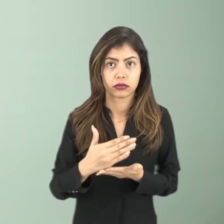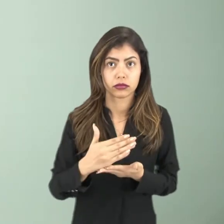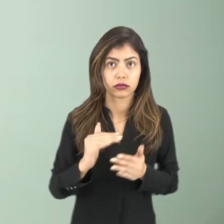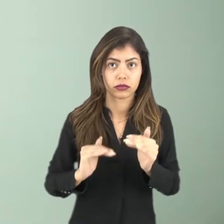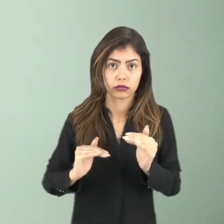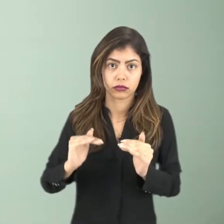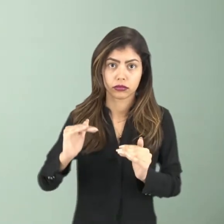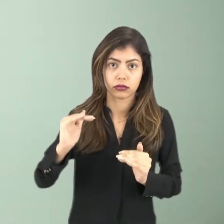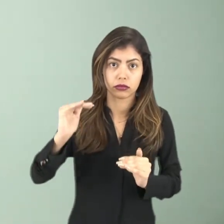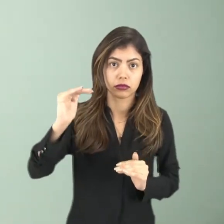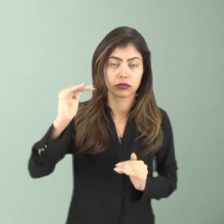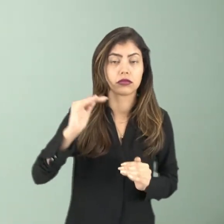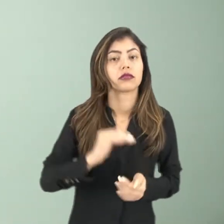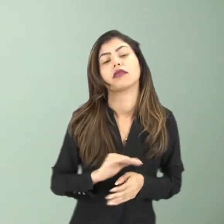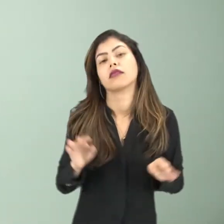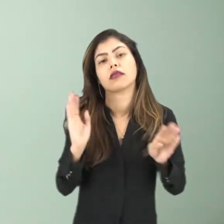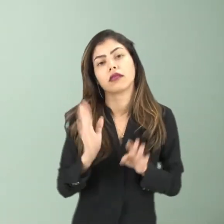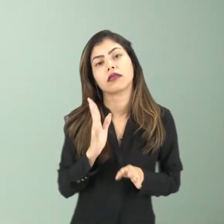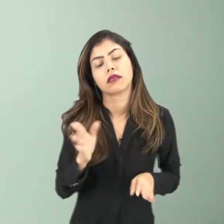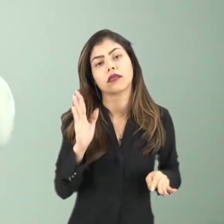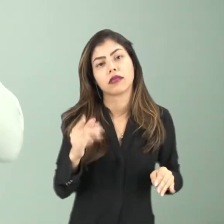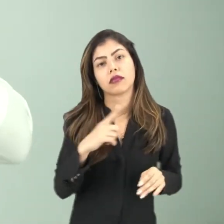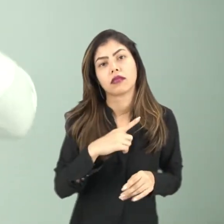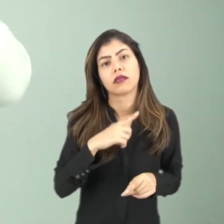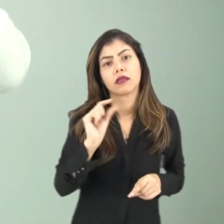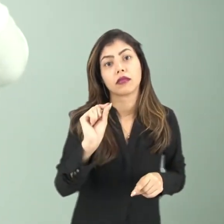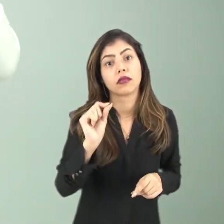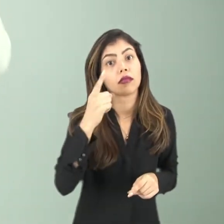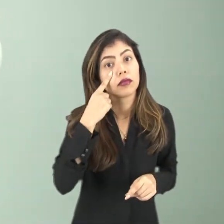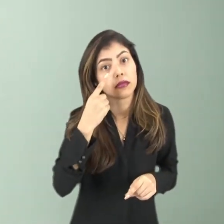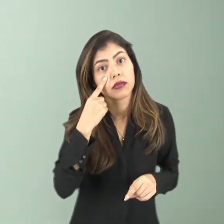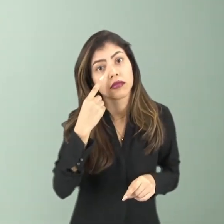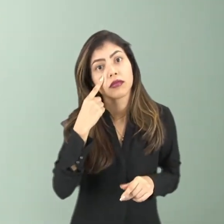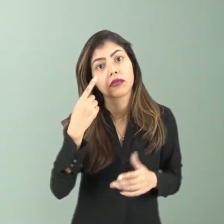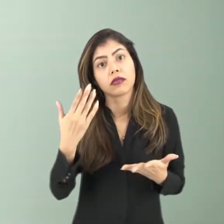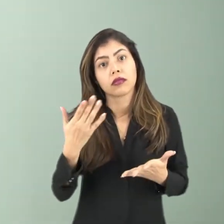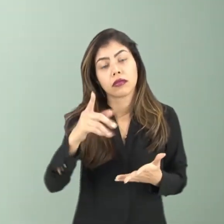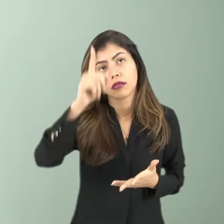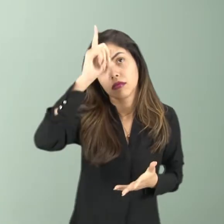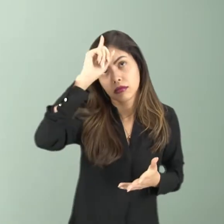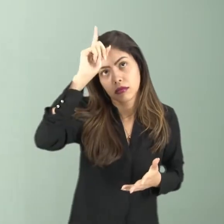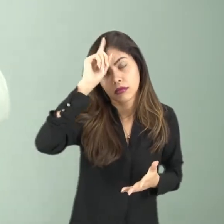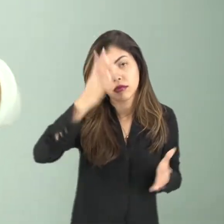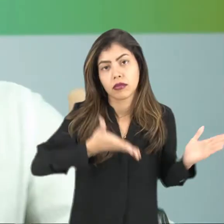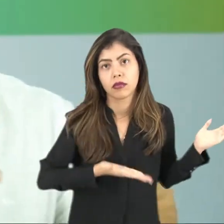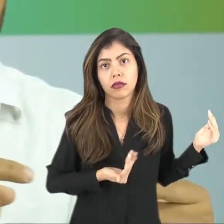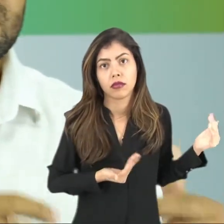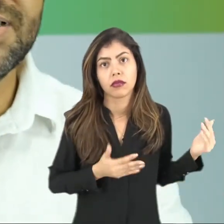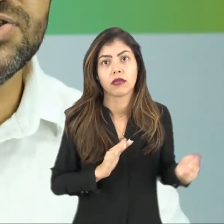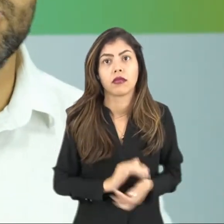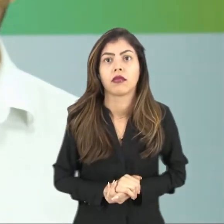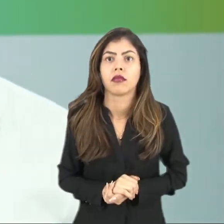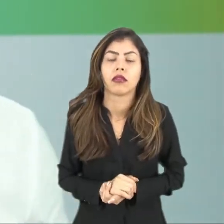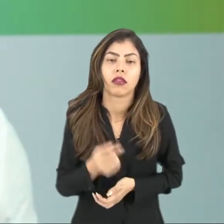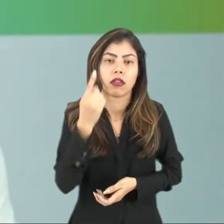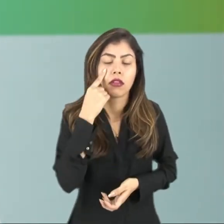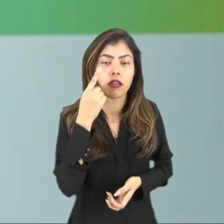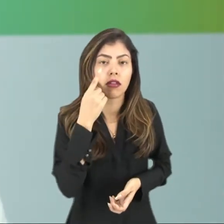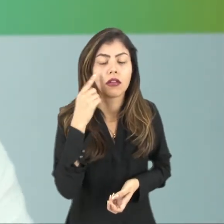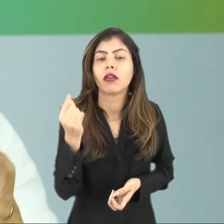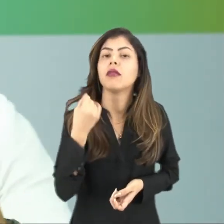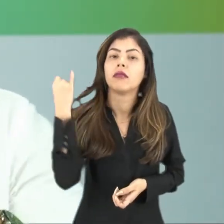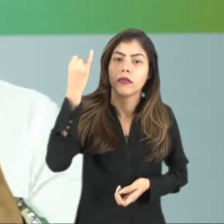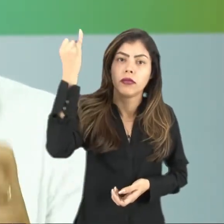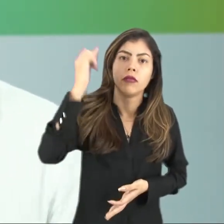já começa a crescer mais. E o ápice já começa a se tornar mais evidente do que adultos e jovens,